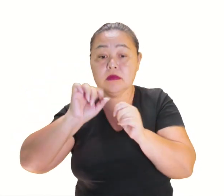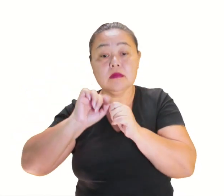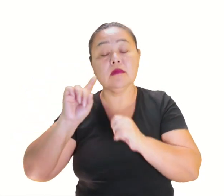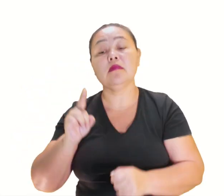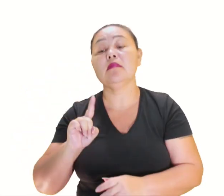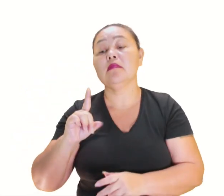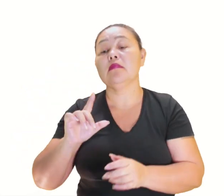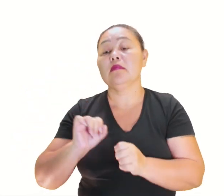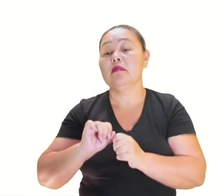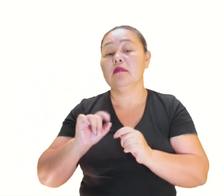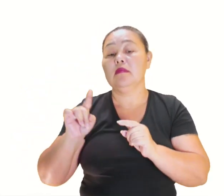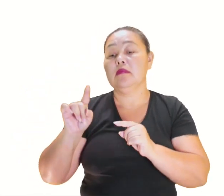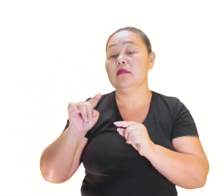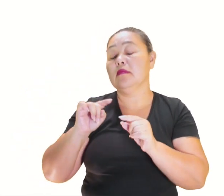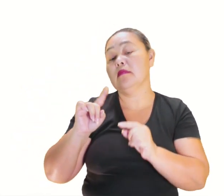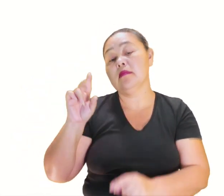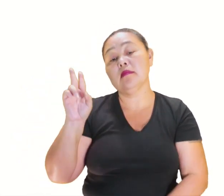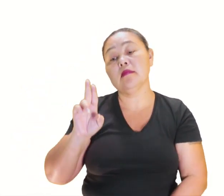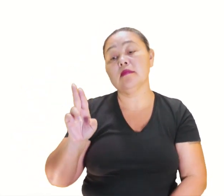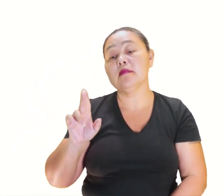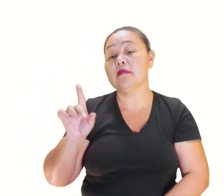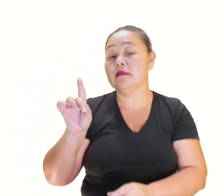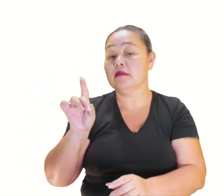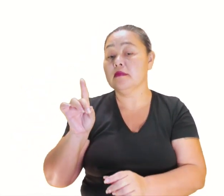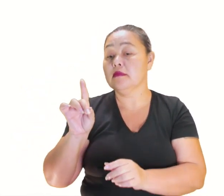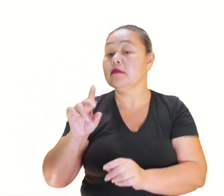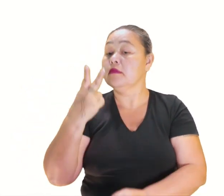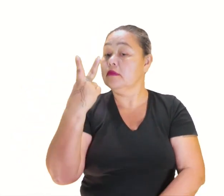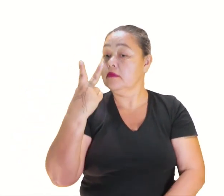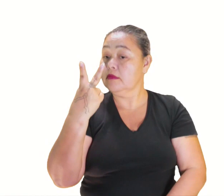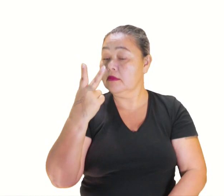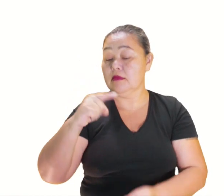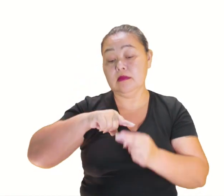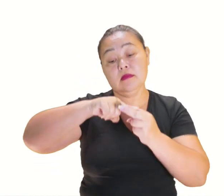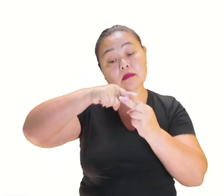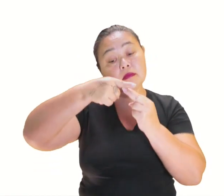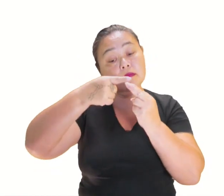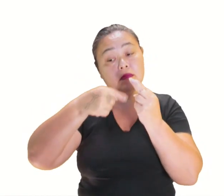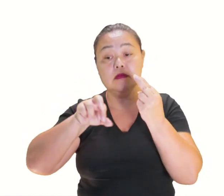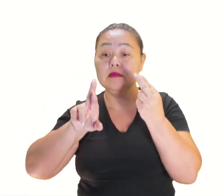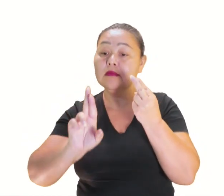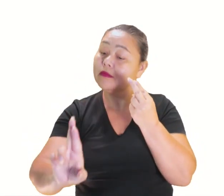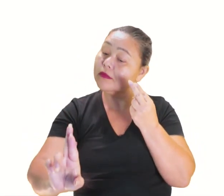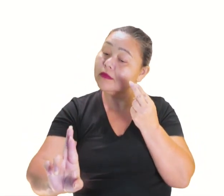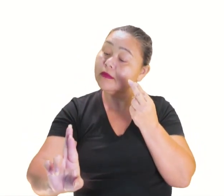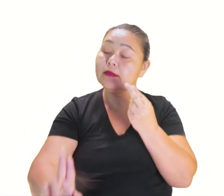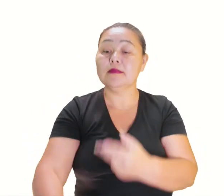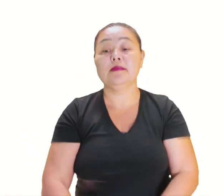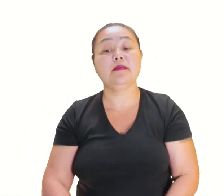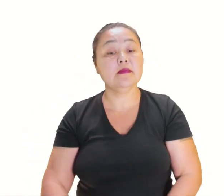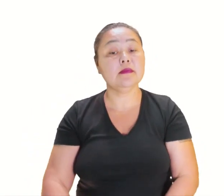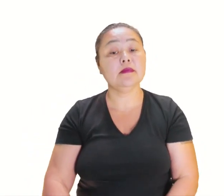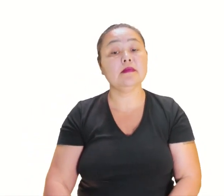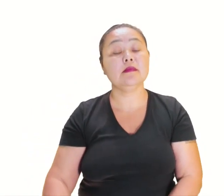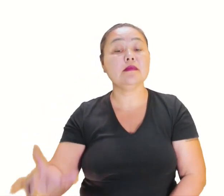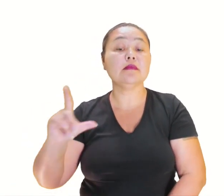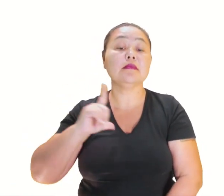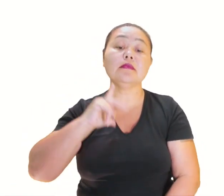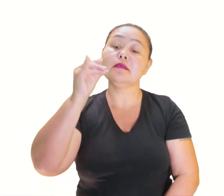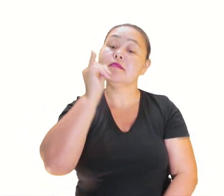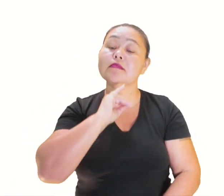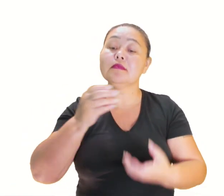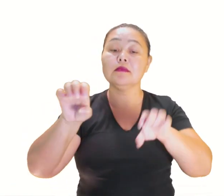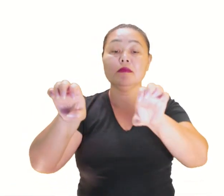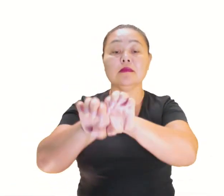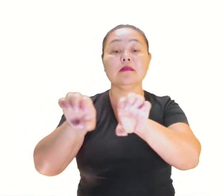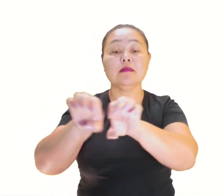nossa bolinha. A circunferência é 2πr. Isso mesmo. Aqui, ó, por exemplo, a gente tem uma